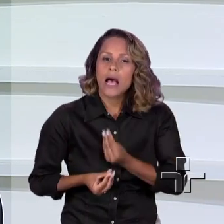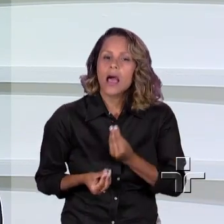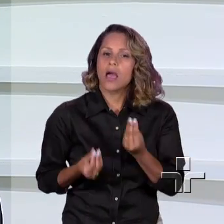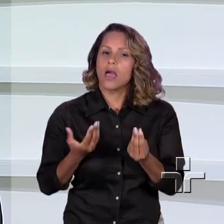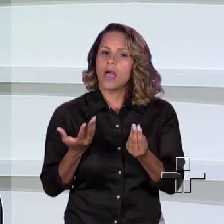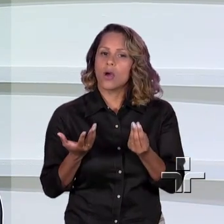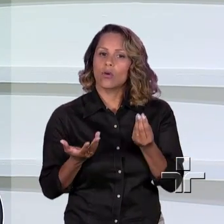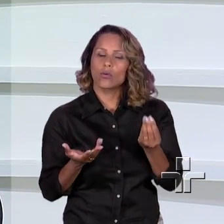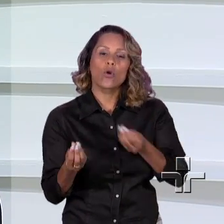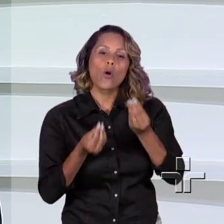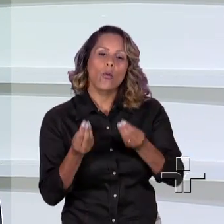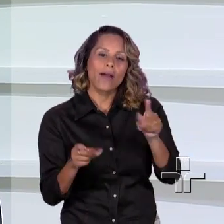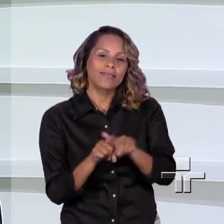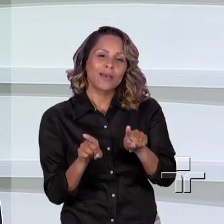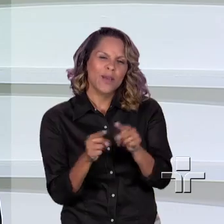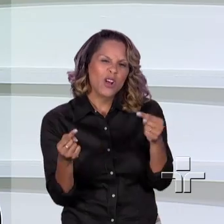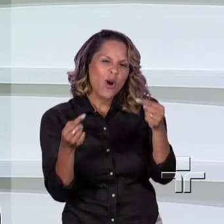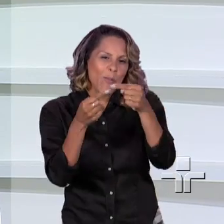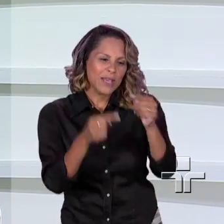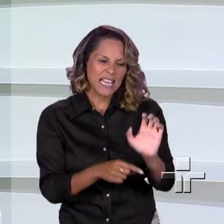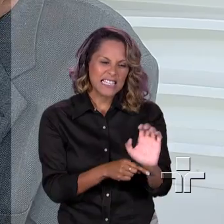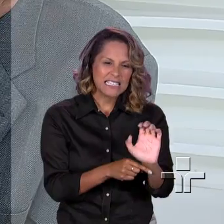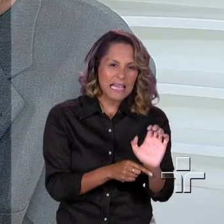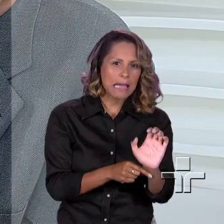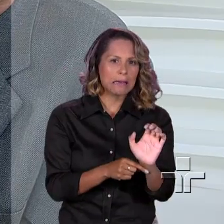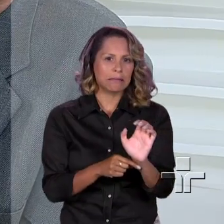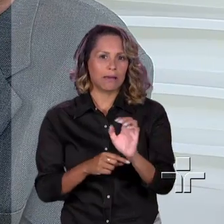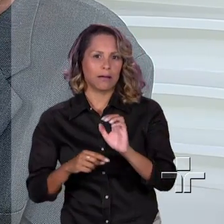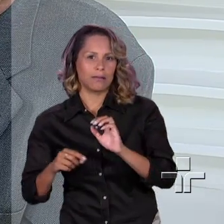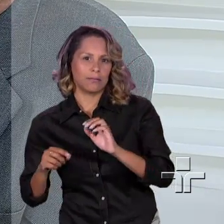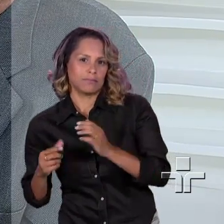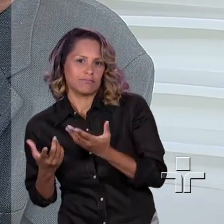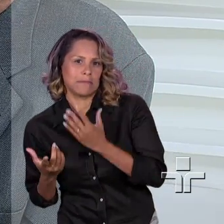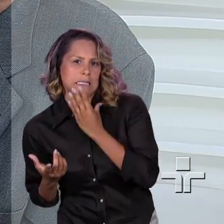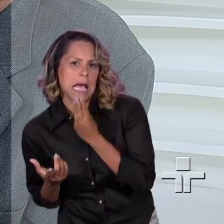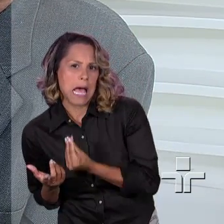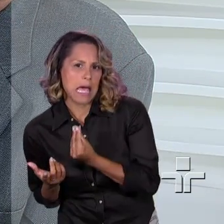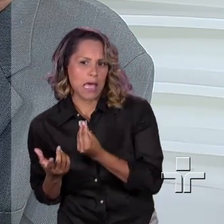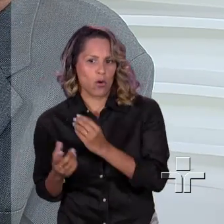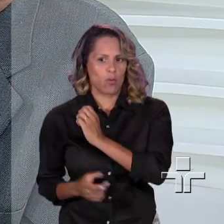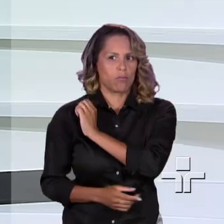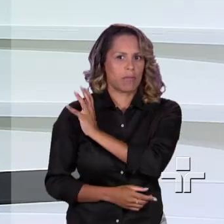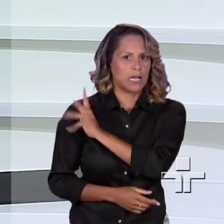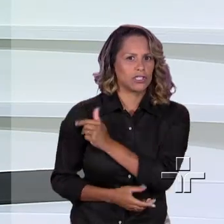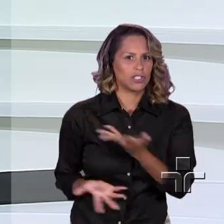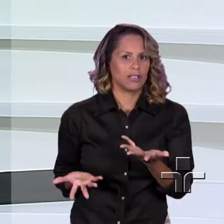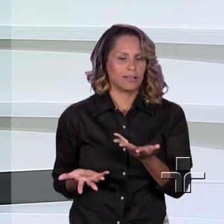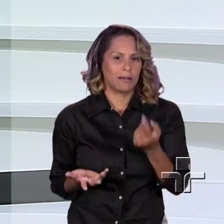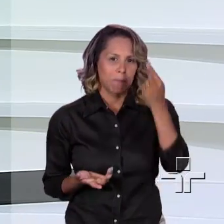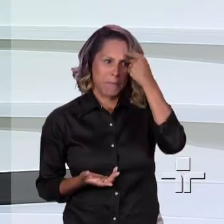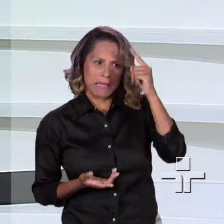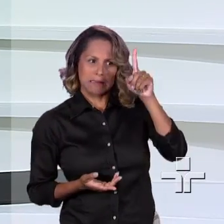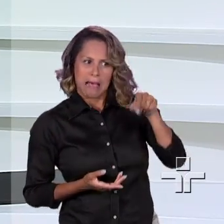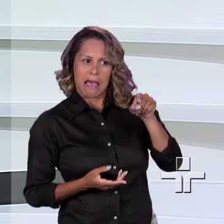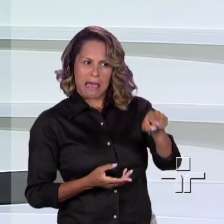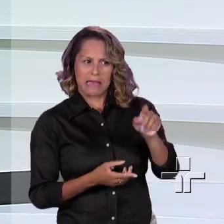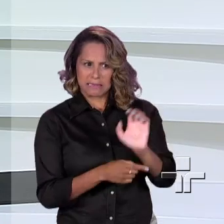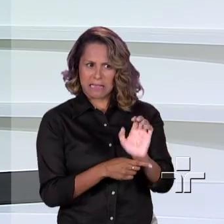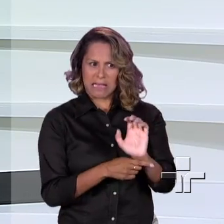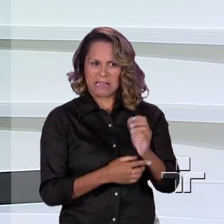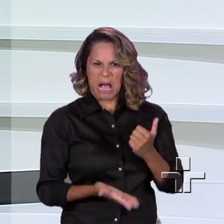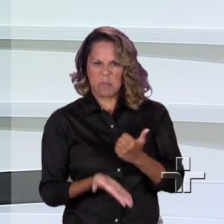essa colocação? A gente, à distância, às vezes acha que ser esquerda é necessariamente apoiar o boicote. Você é professor numa